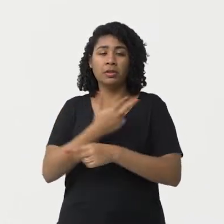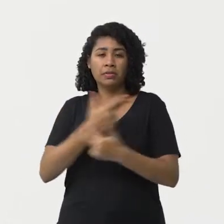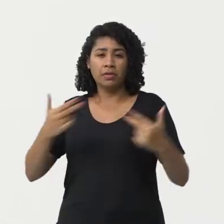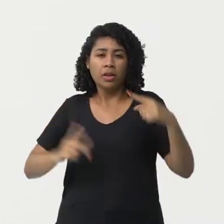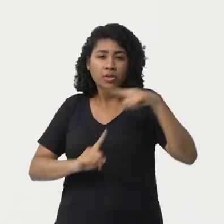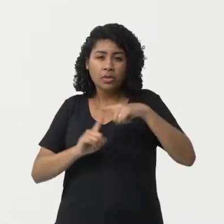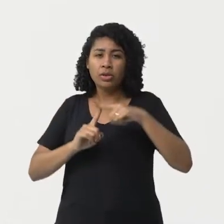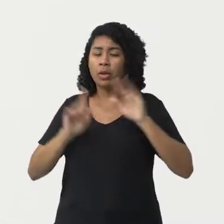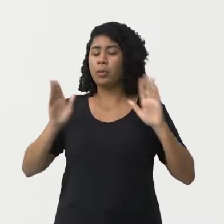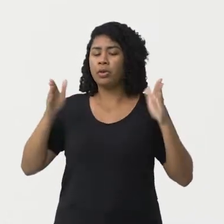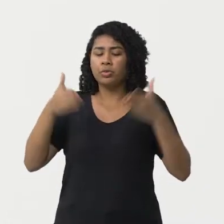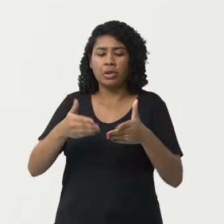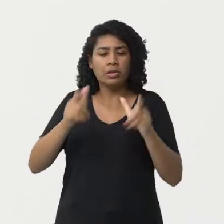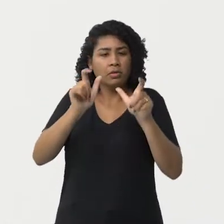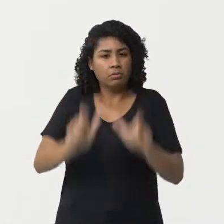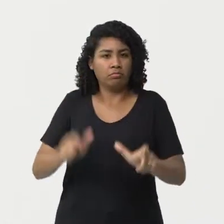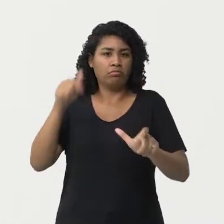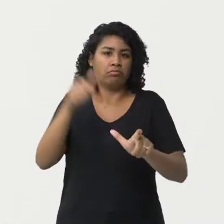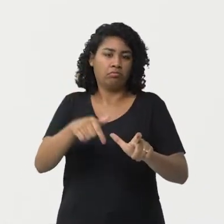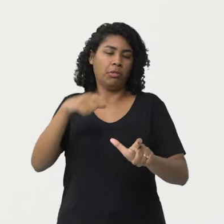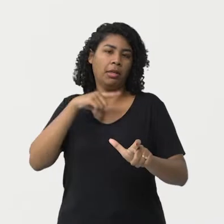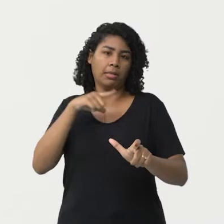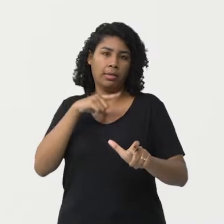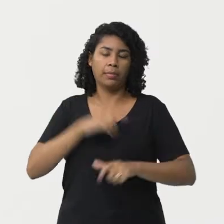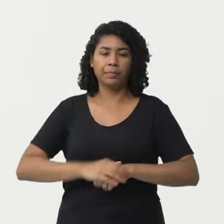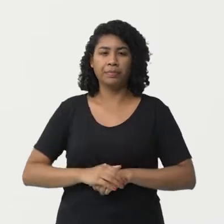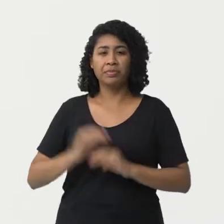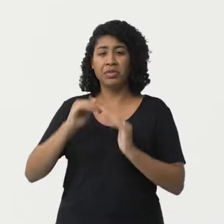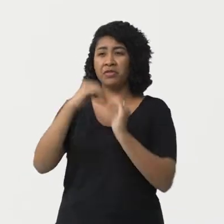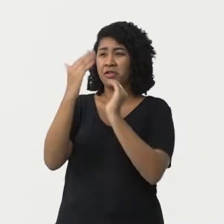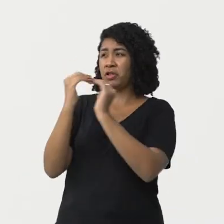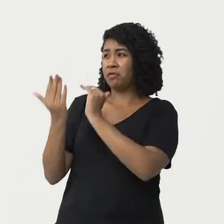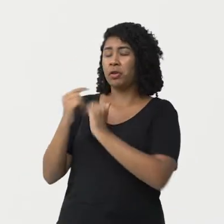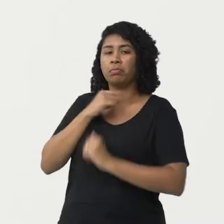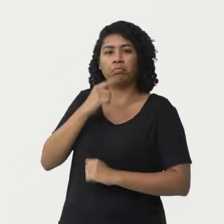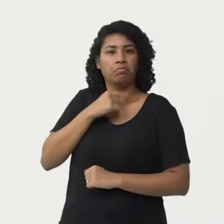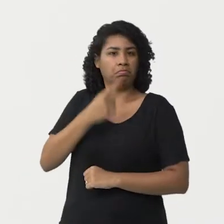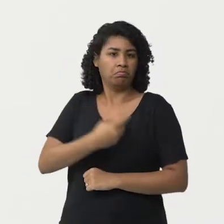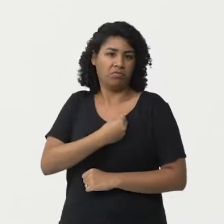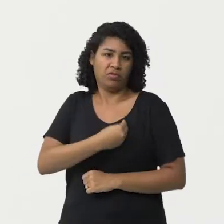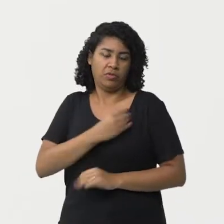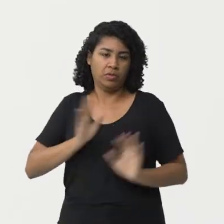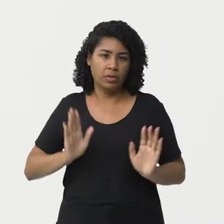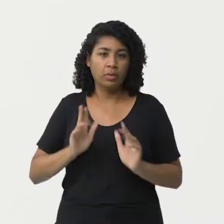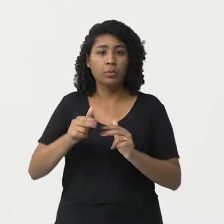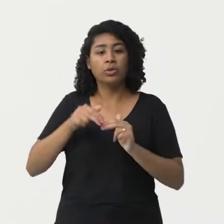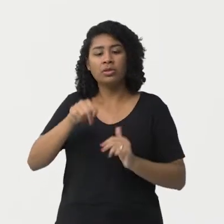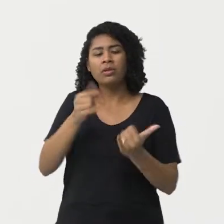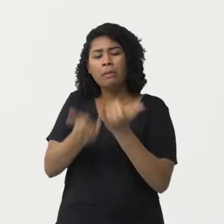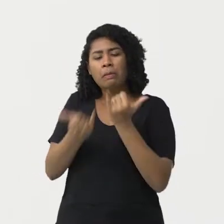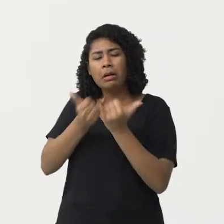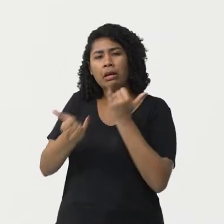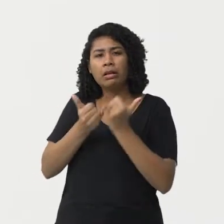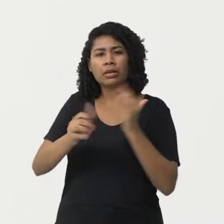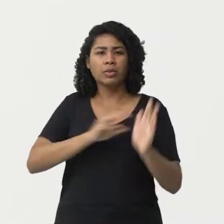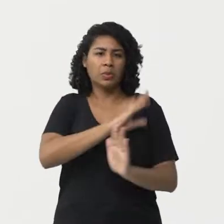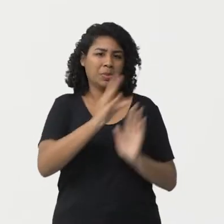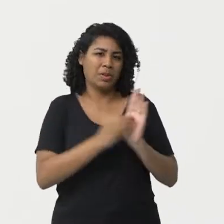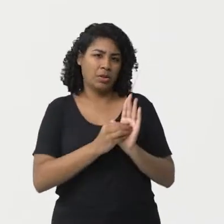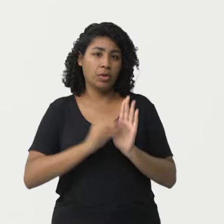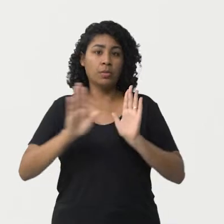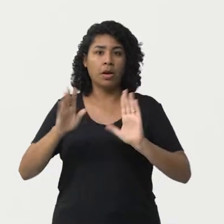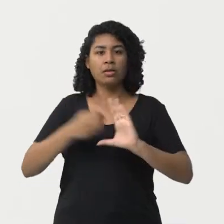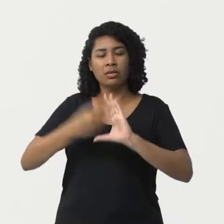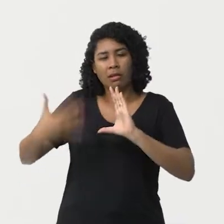é exclusivamente dessa área. Então, ela é muito parecida com a nossa floresta amazônica, elas vão ter